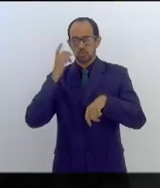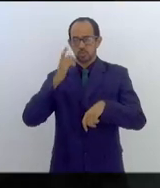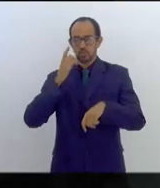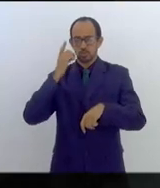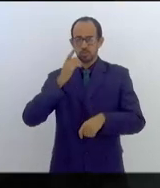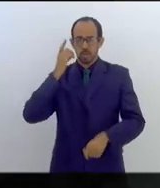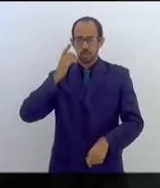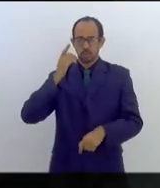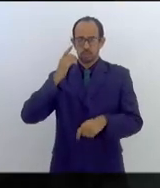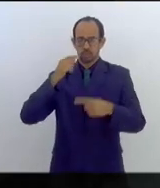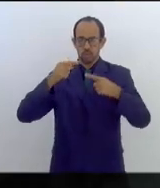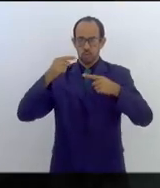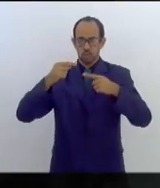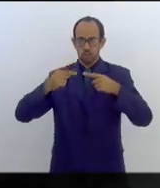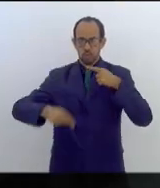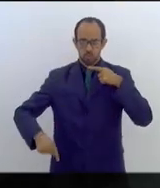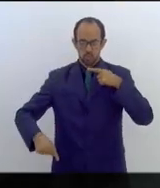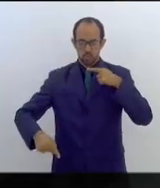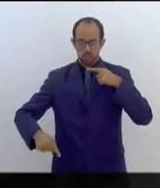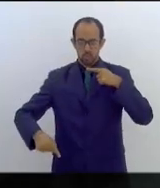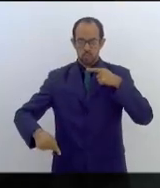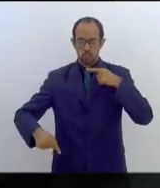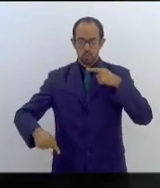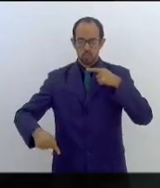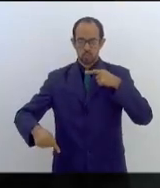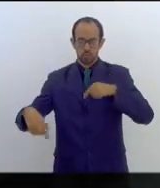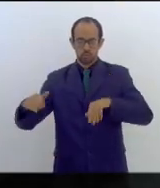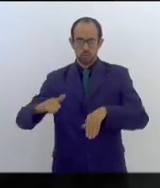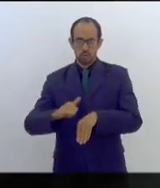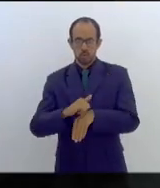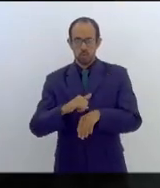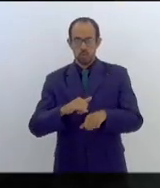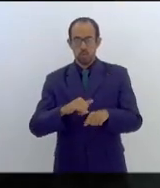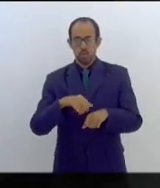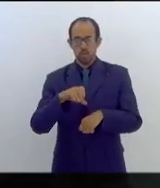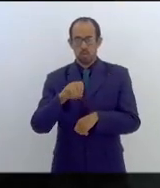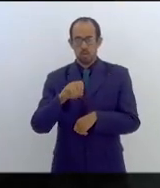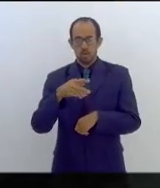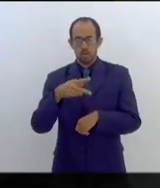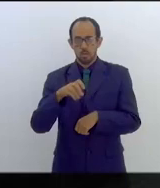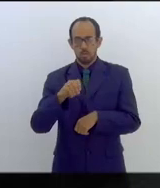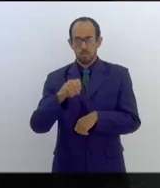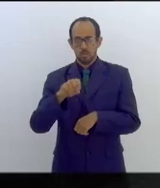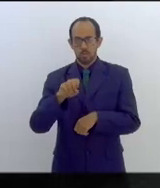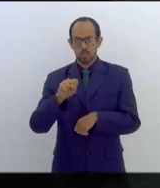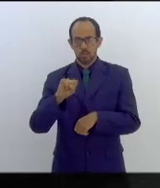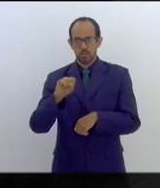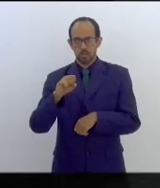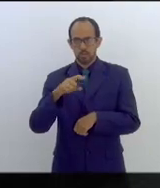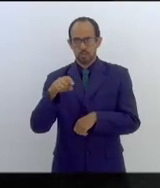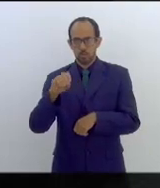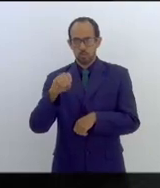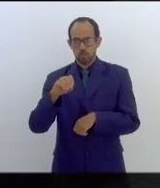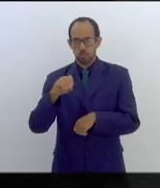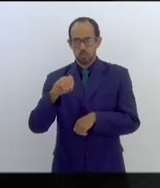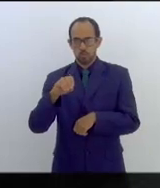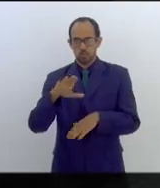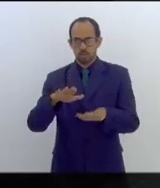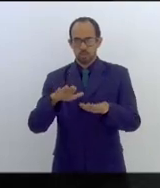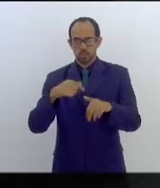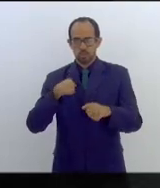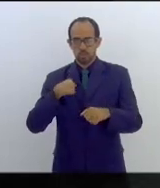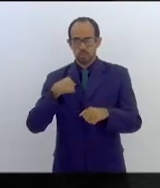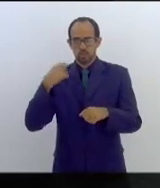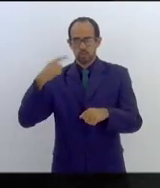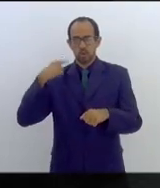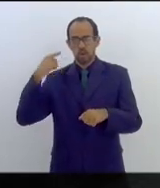que são oposicionistas, como eu sou um advogado do